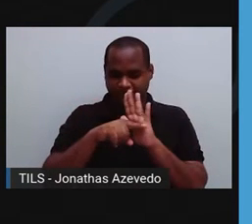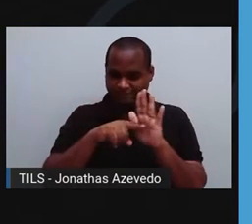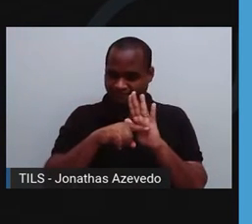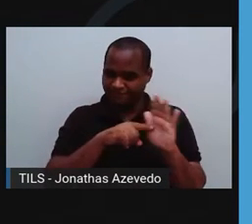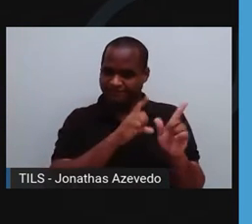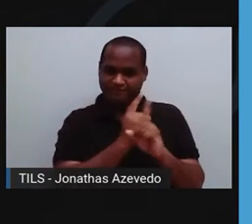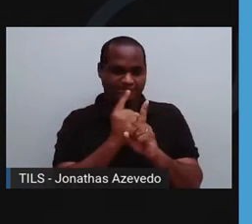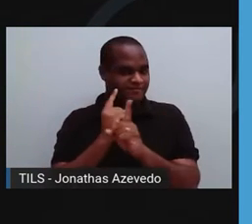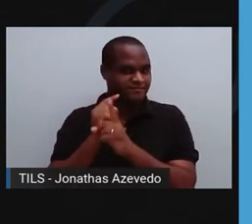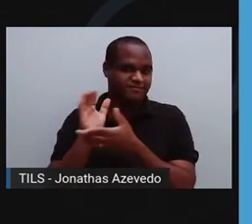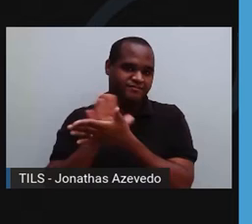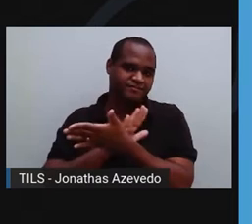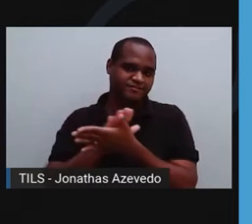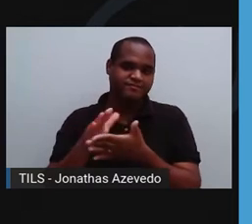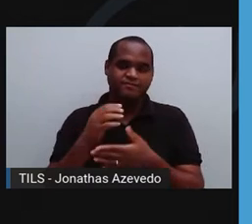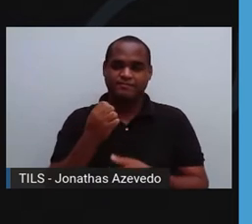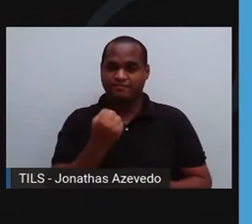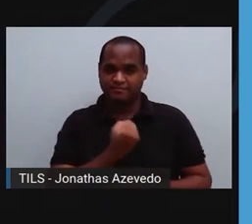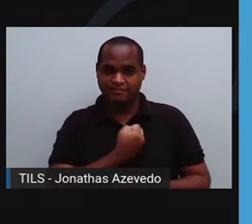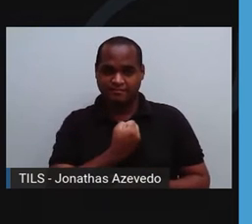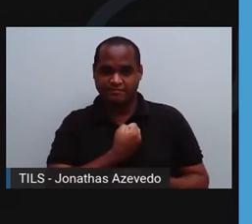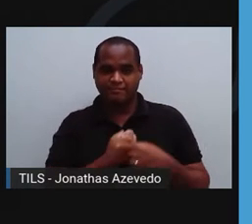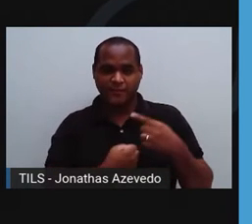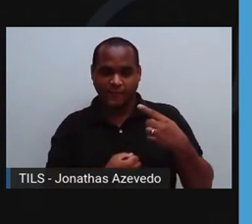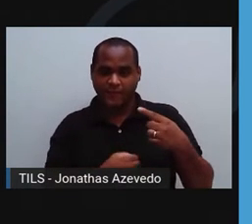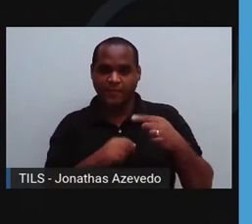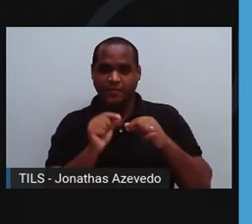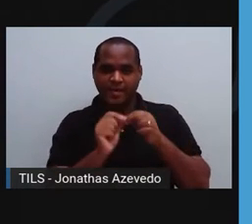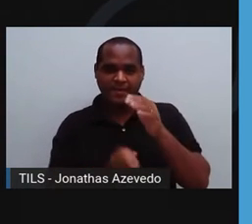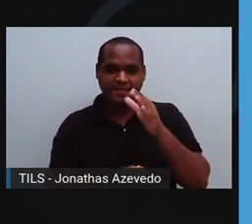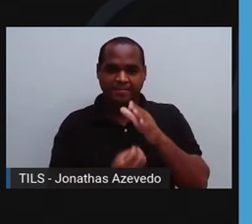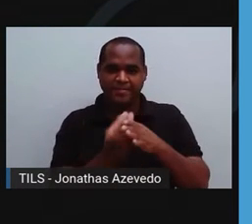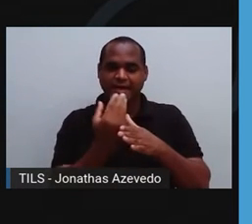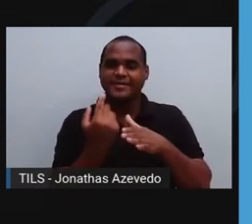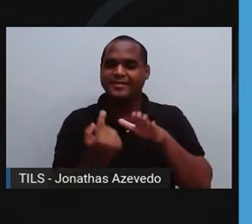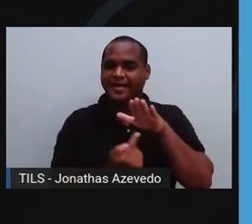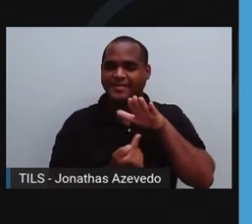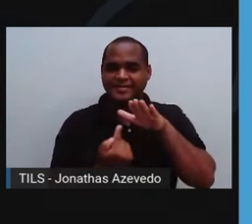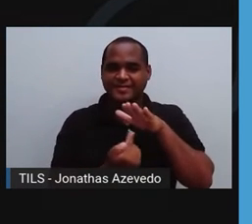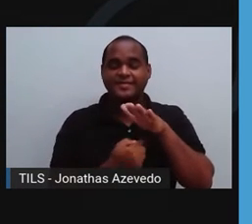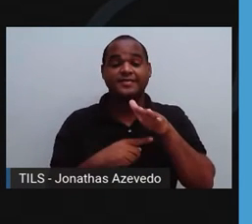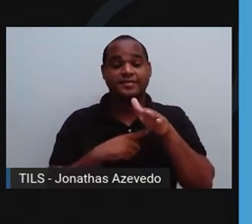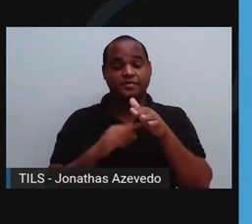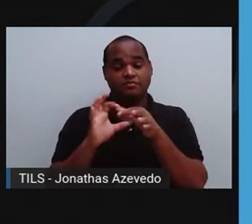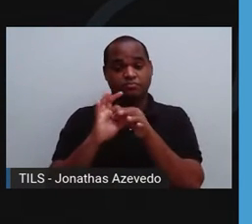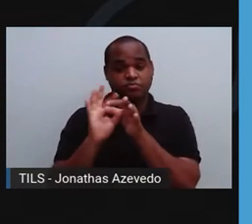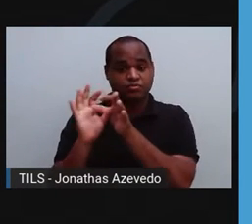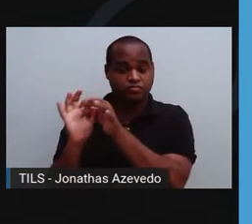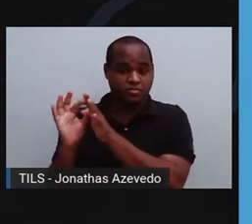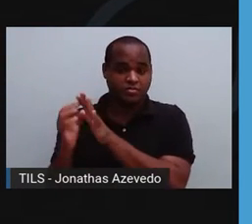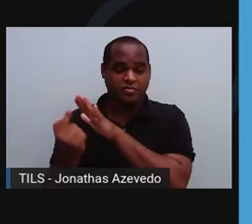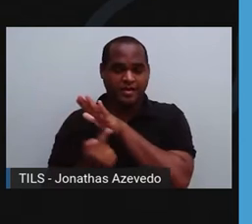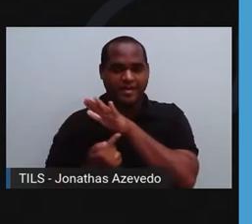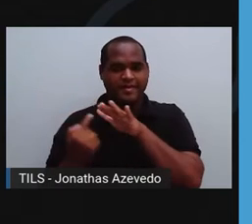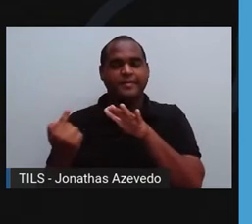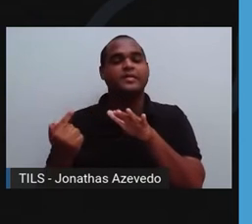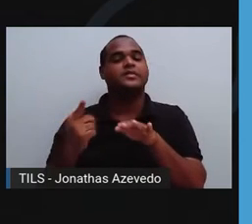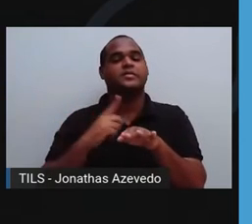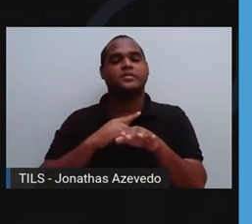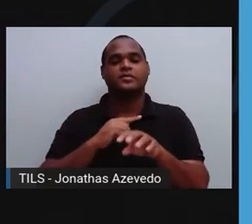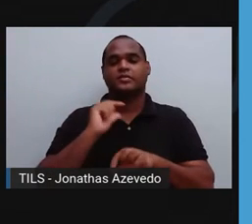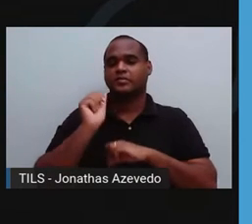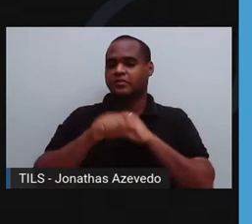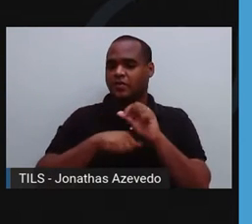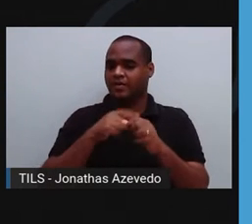evidências. Número 1. Produção de gás. A liberação de um gás é uma evidência muito clara da formação de